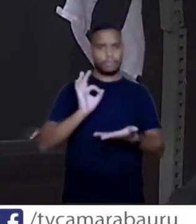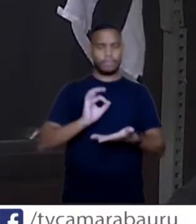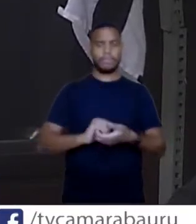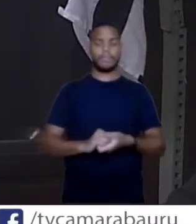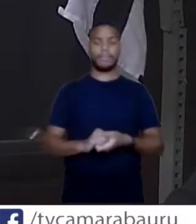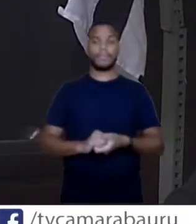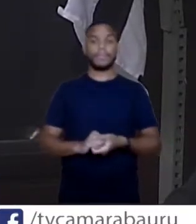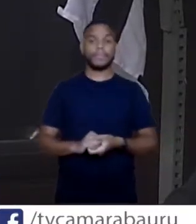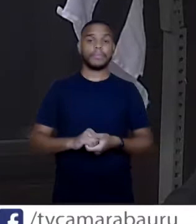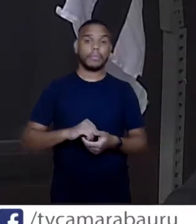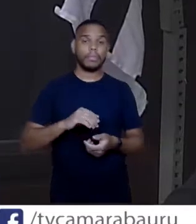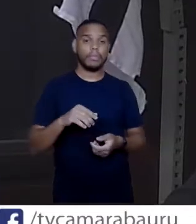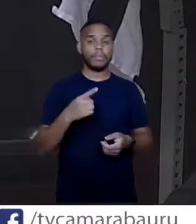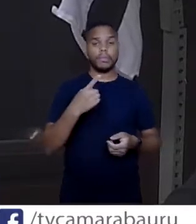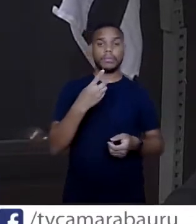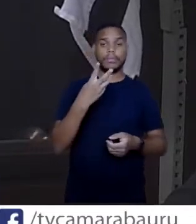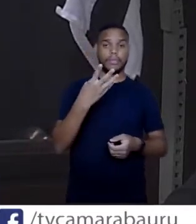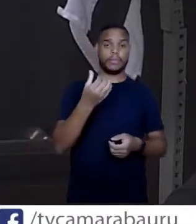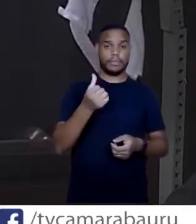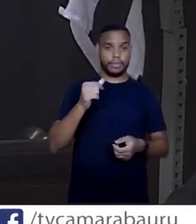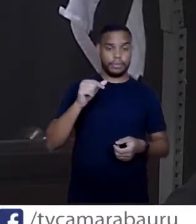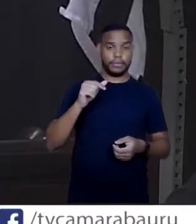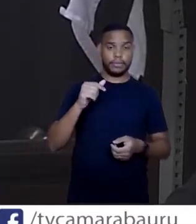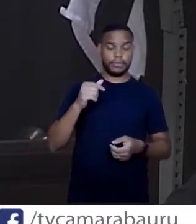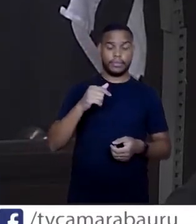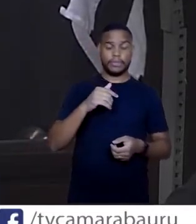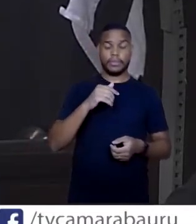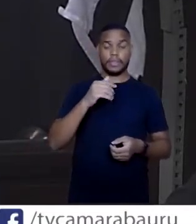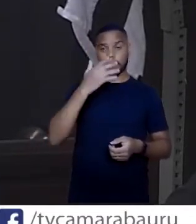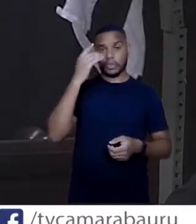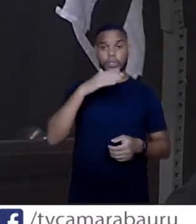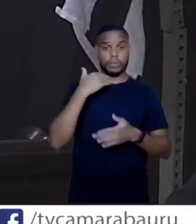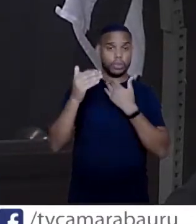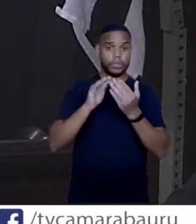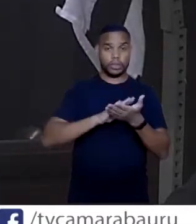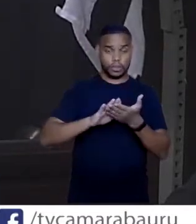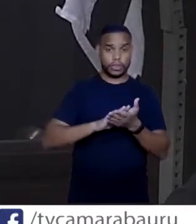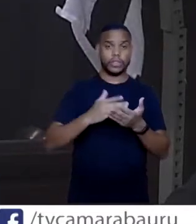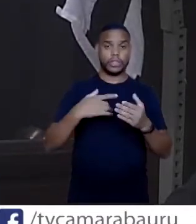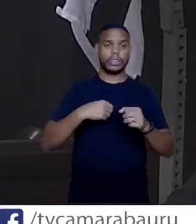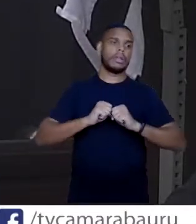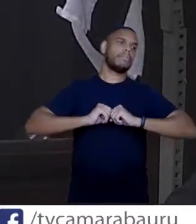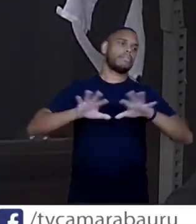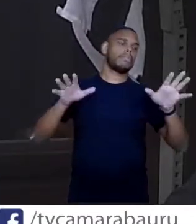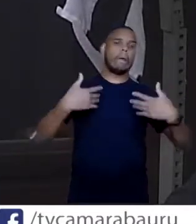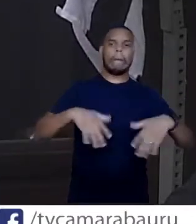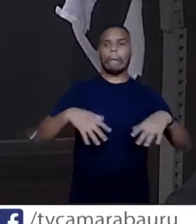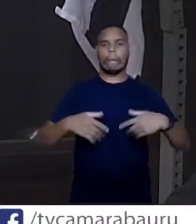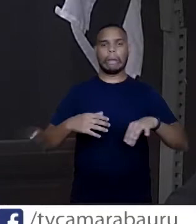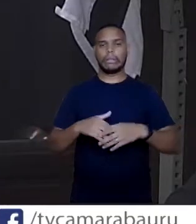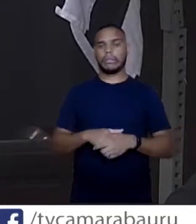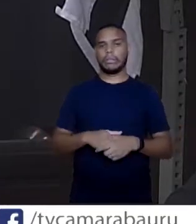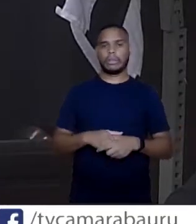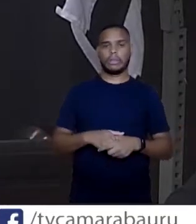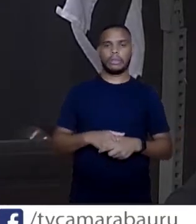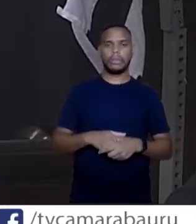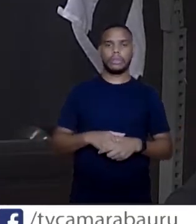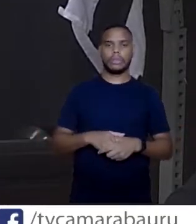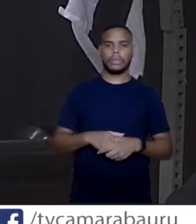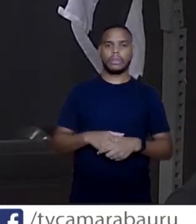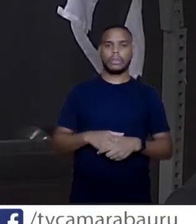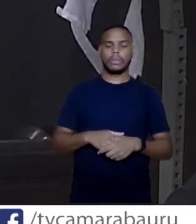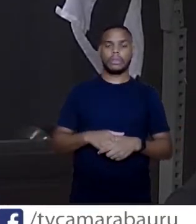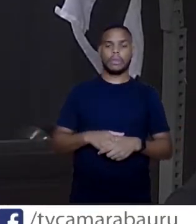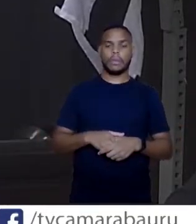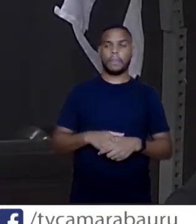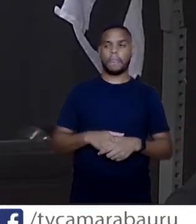136 casos sem nenhuma morte no brasil já virou pandemia e o